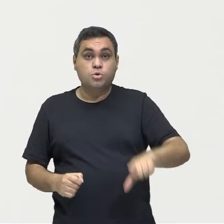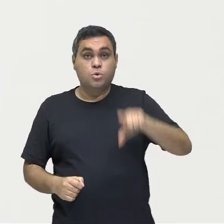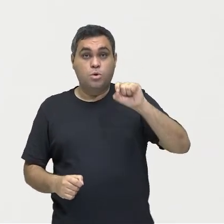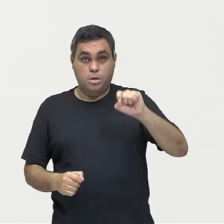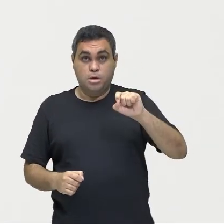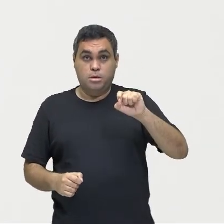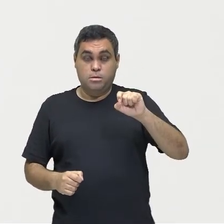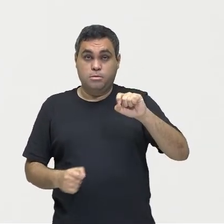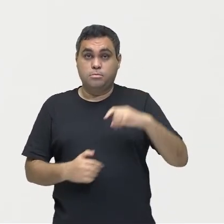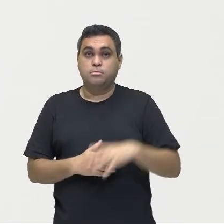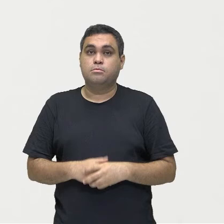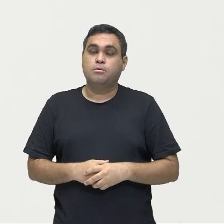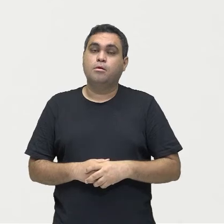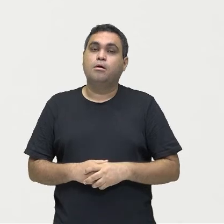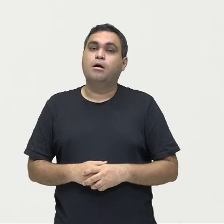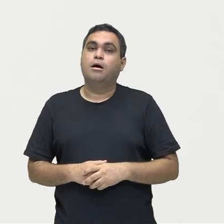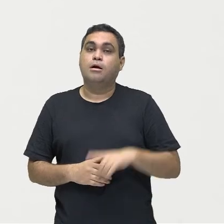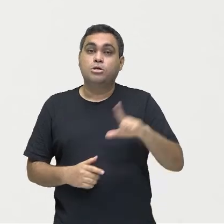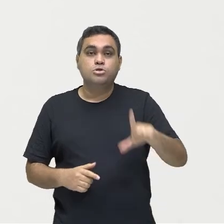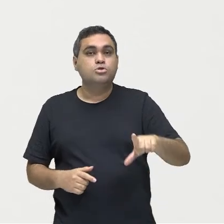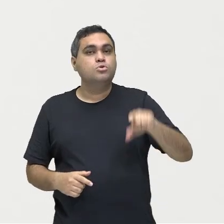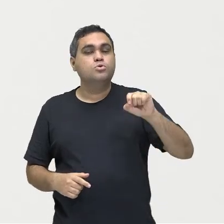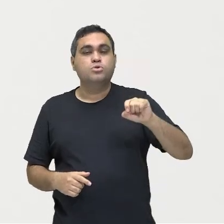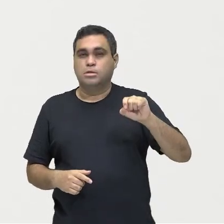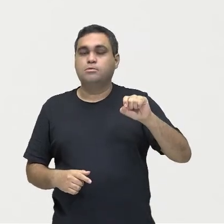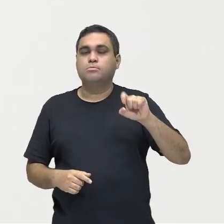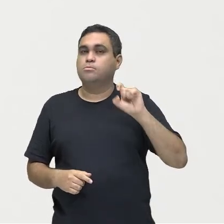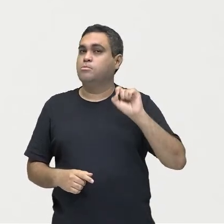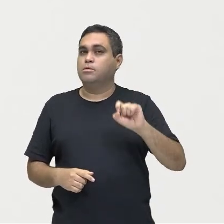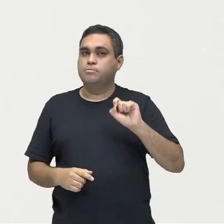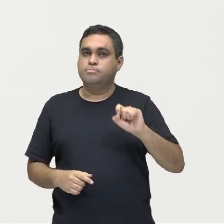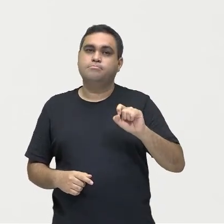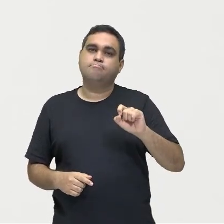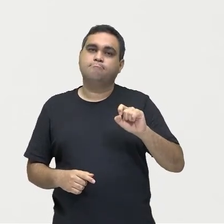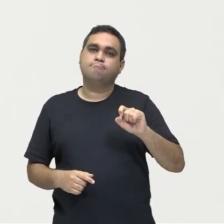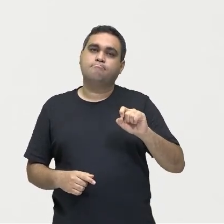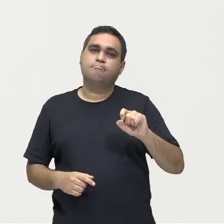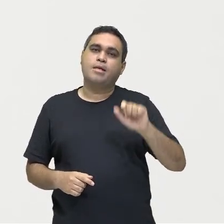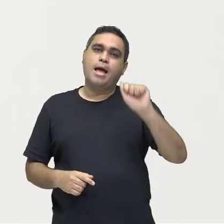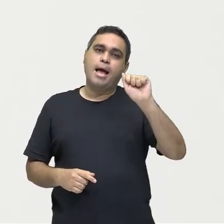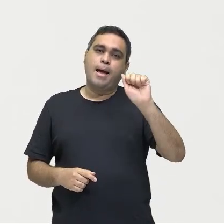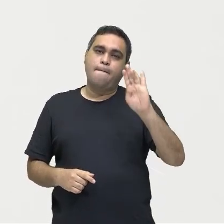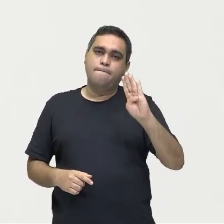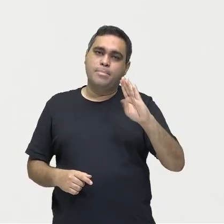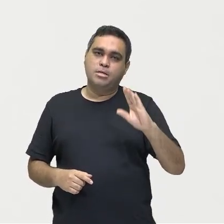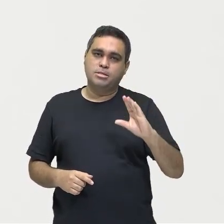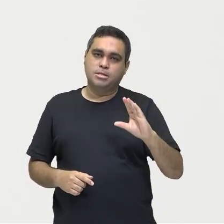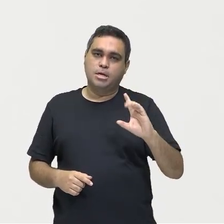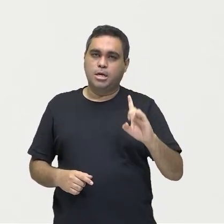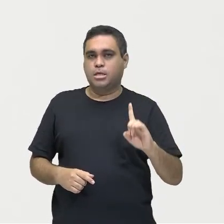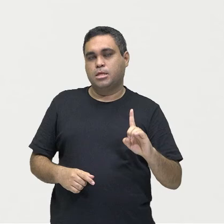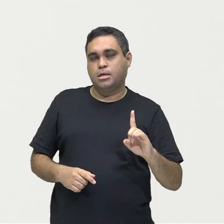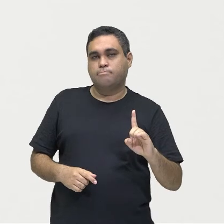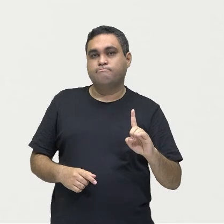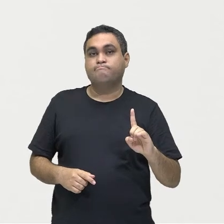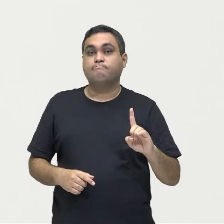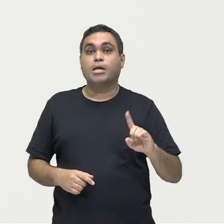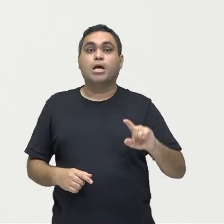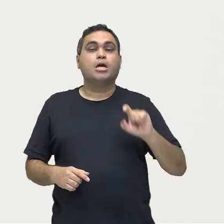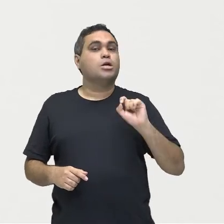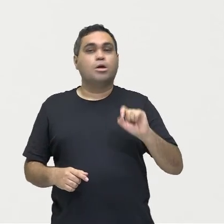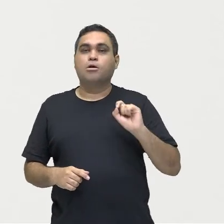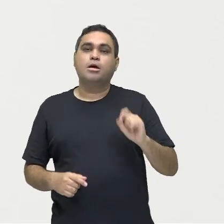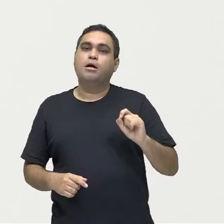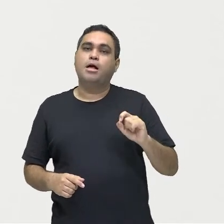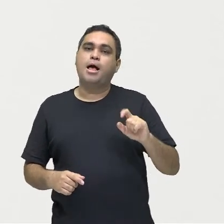vai assinalar, você vai marcar, apontar a opção A, B, C ou D que caracteriza uma